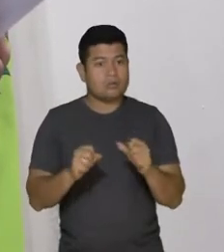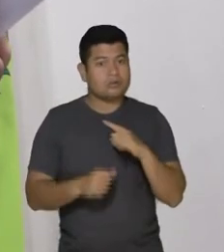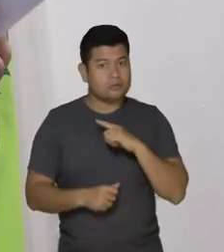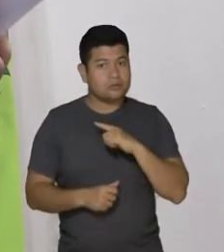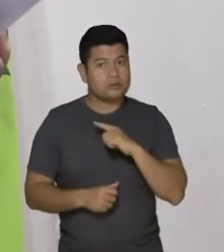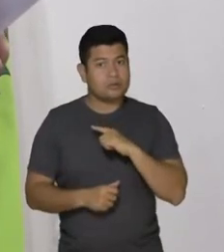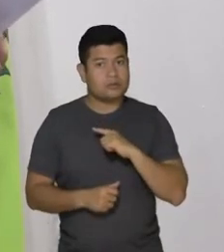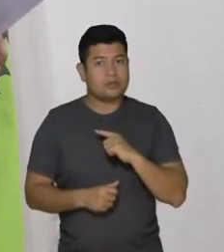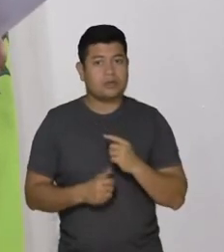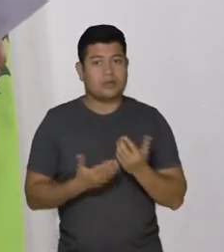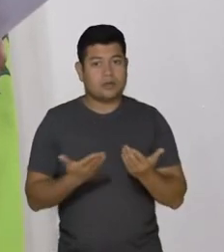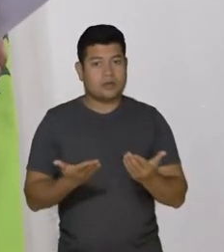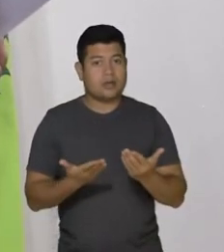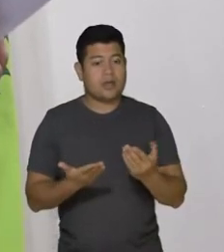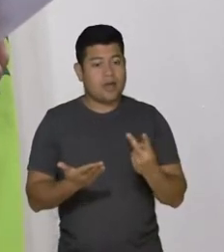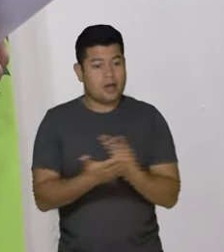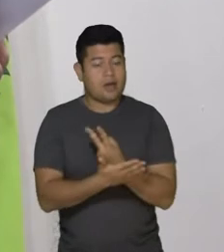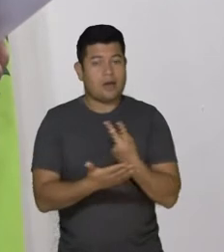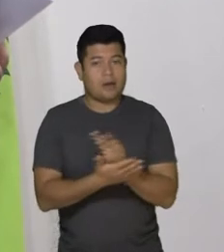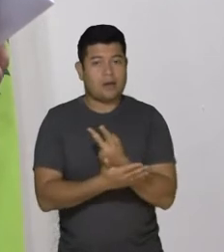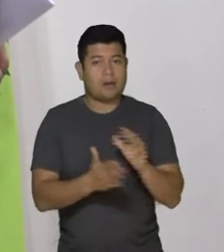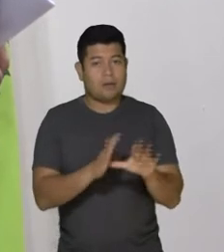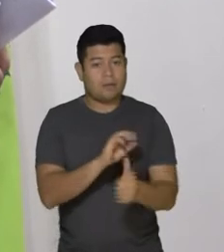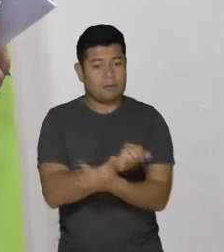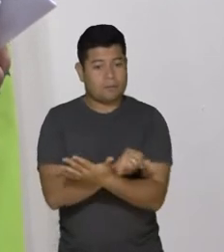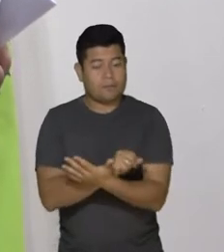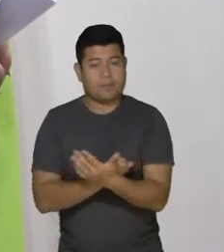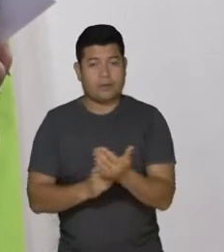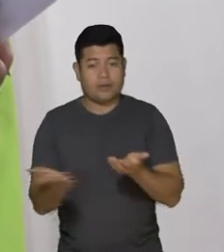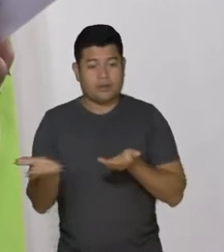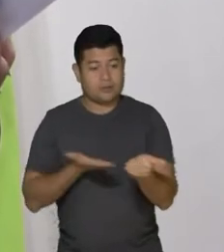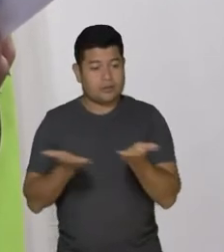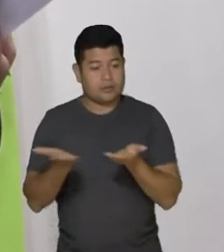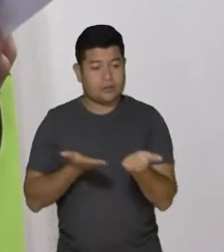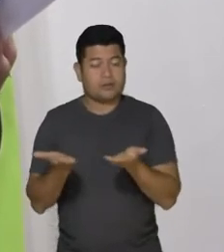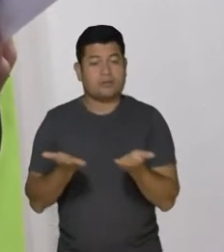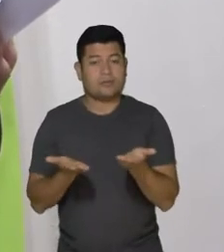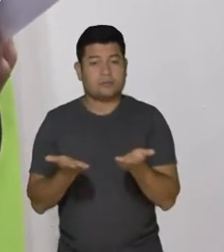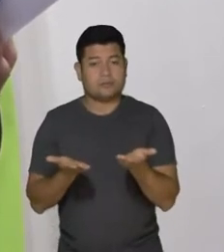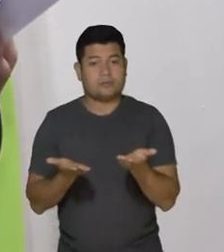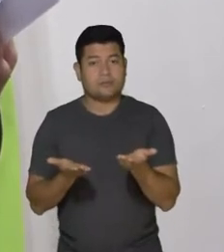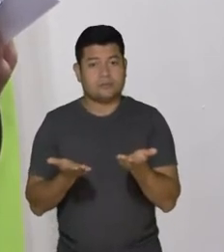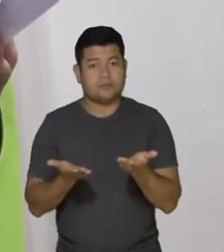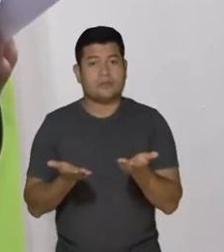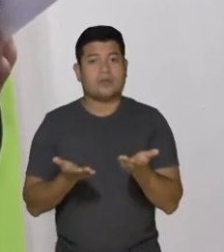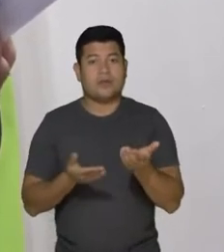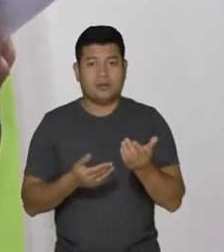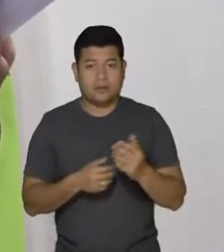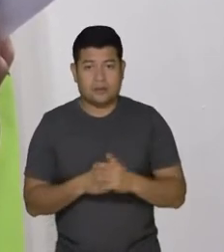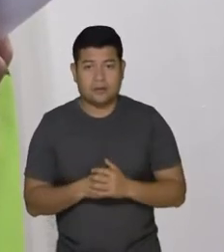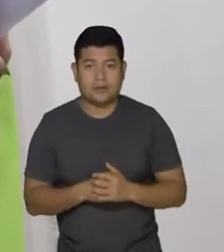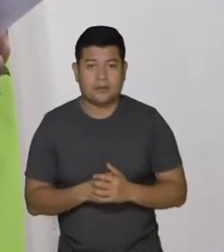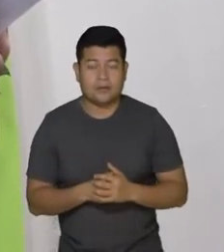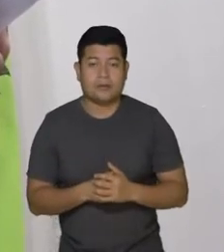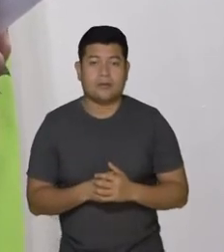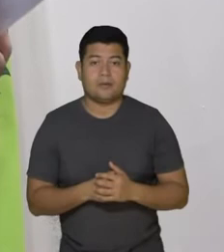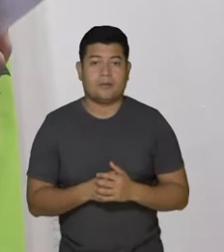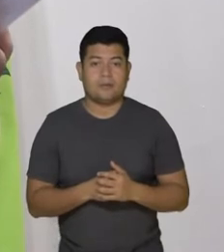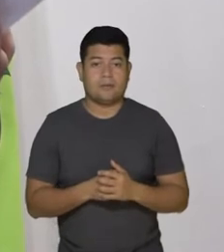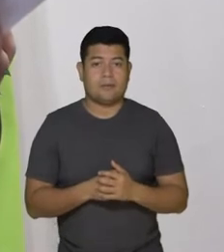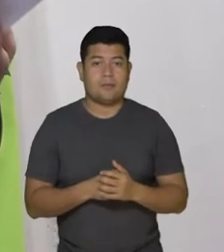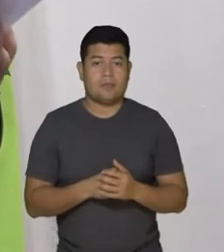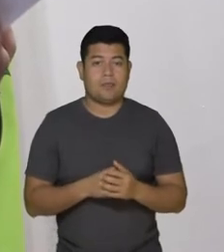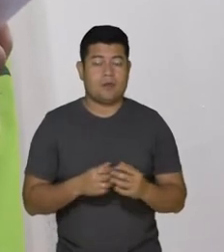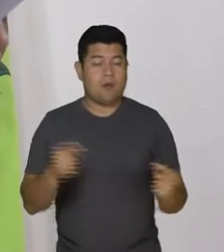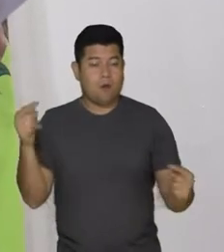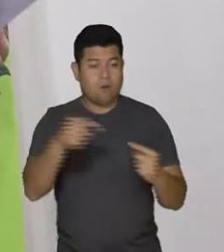que a inexigibilidade da licitação tal foi feita que combinaram com a contração